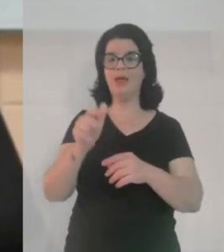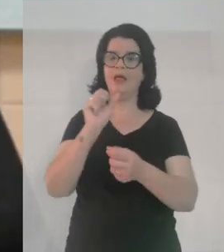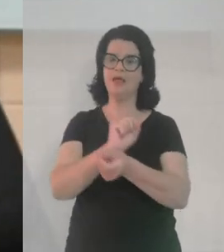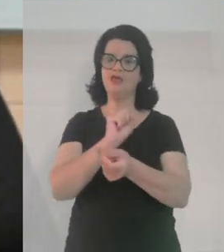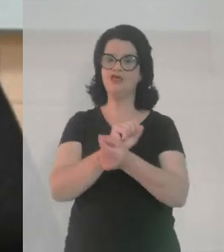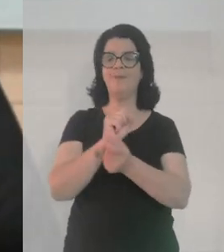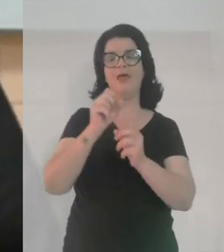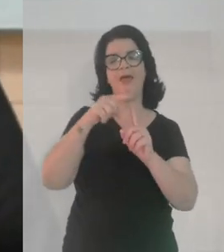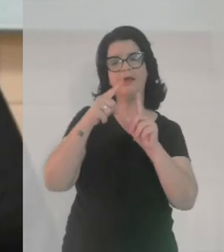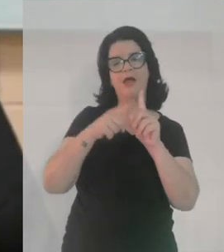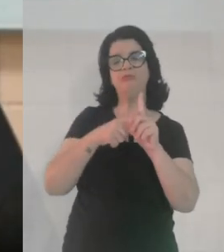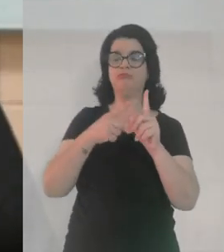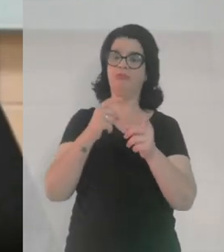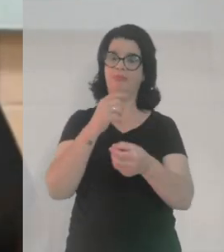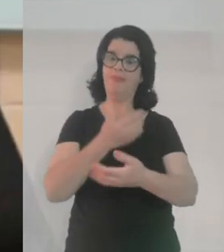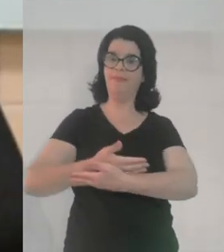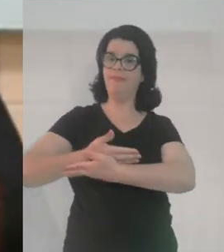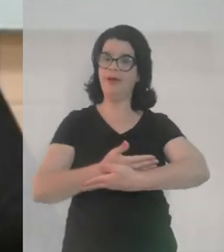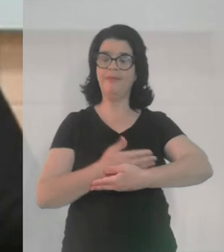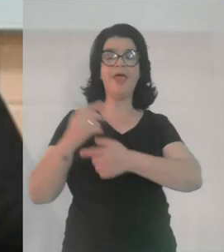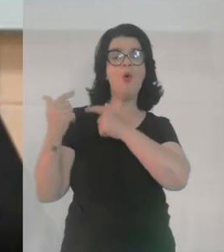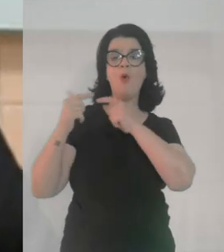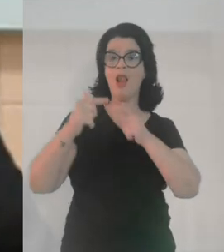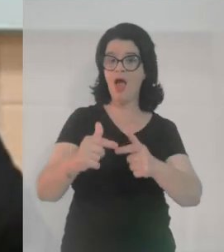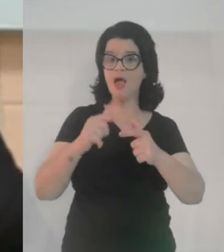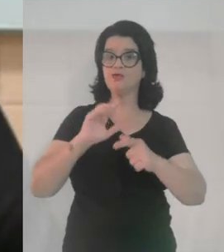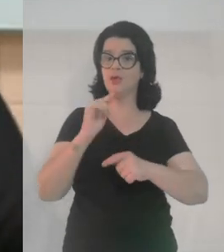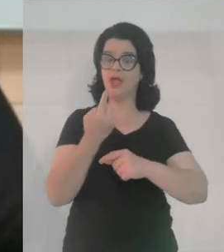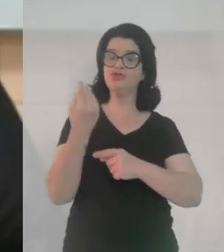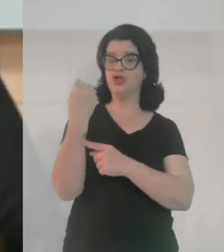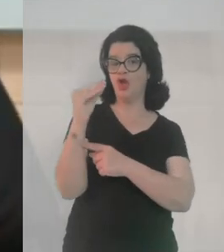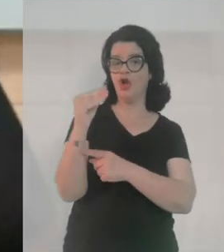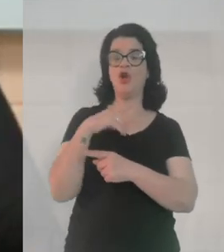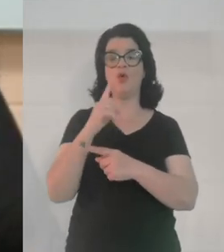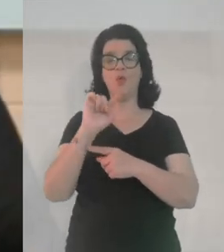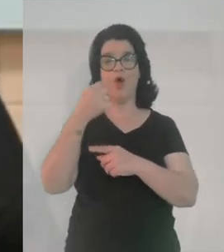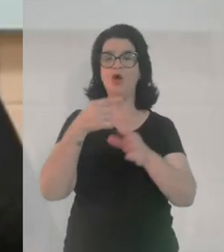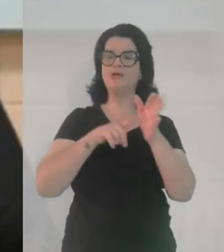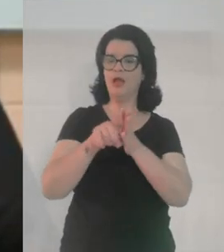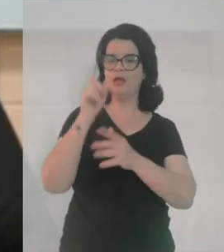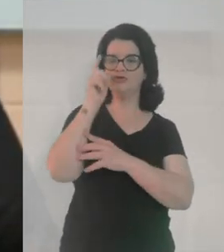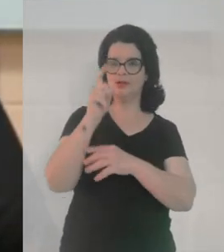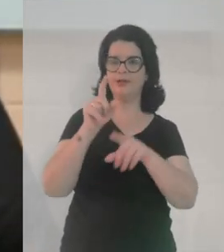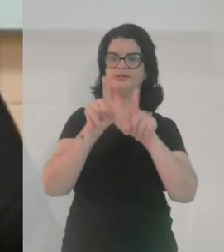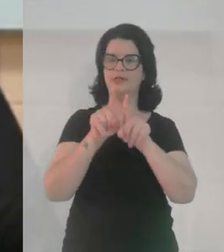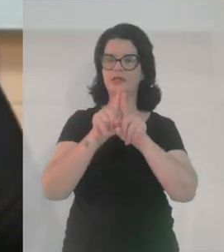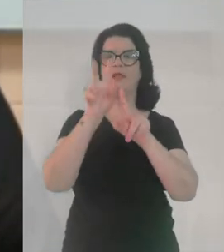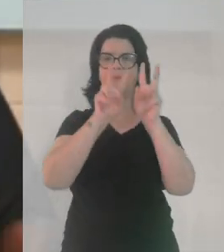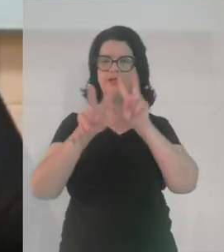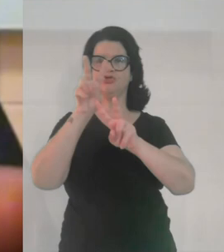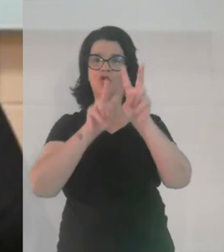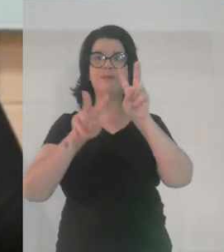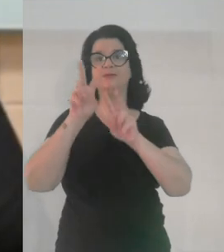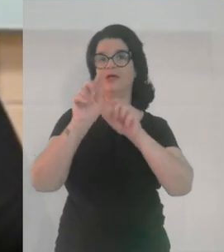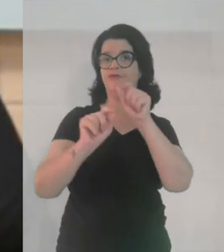hijo, a um bebê. Então, isso é um caso clássico, né, que a gente coloca. Outra questão também interessante da gente